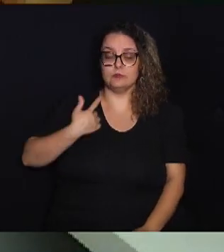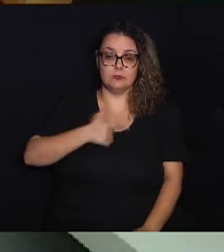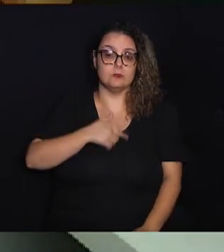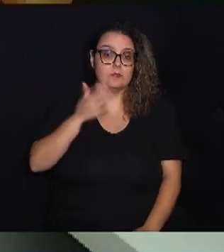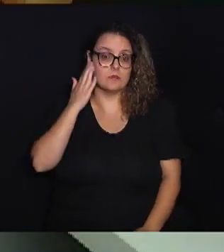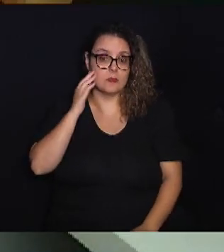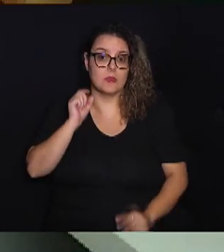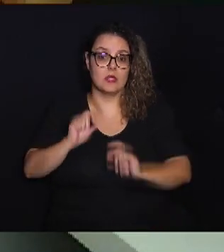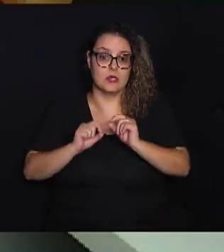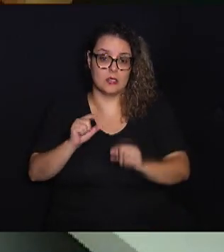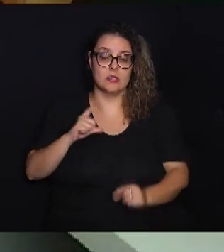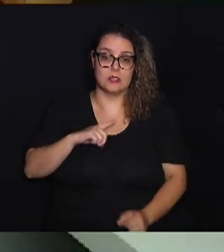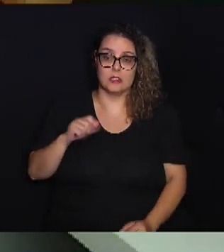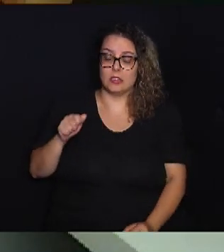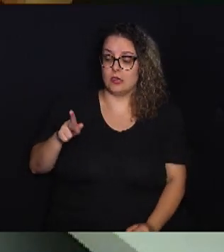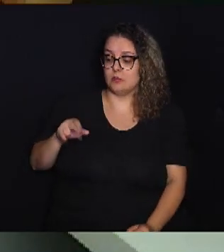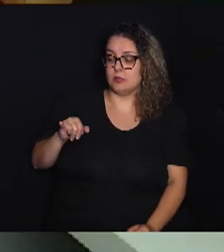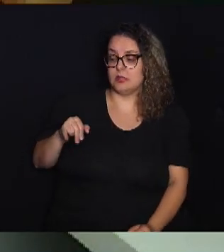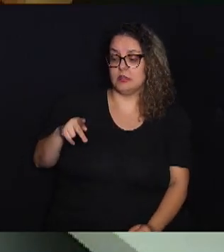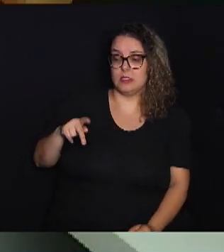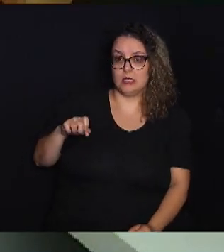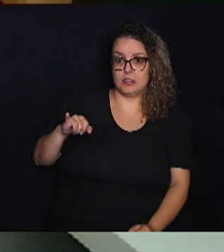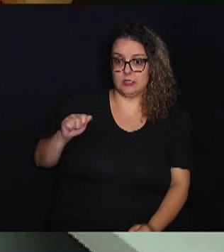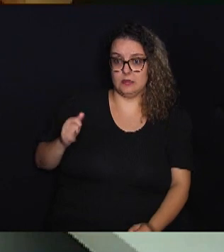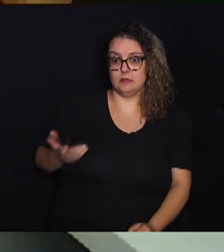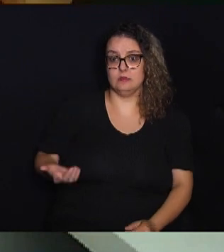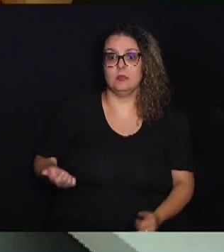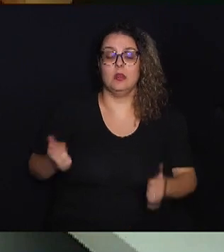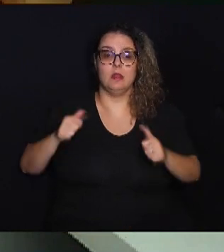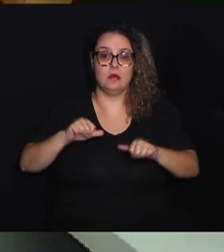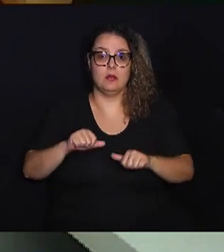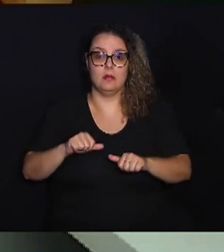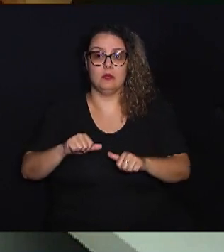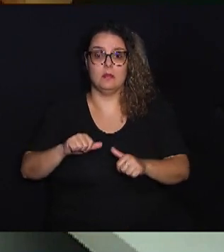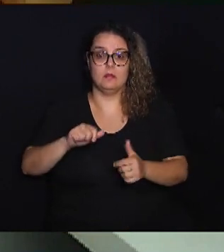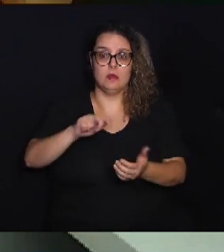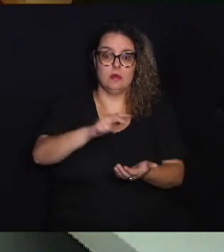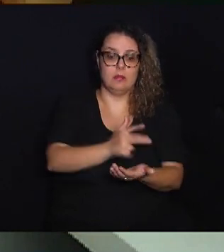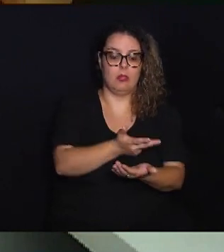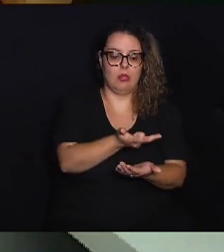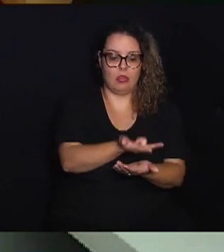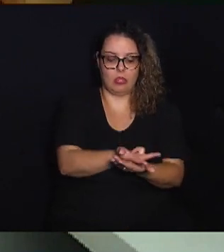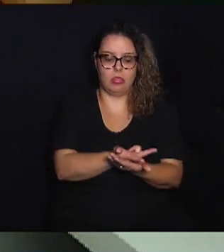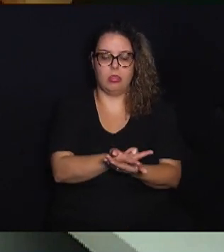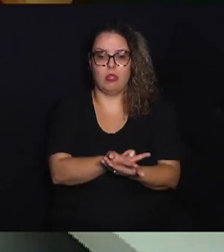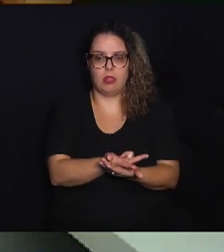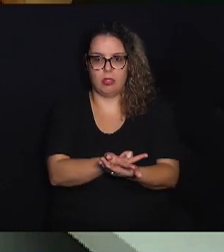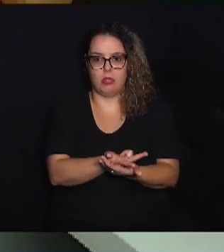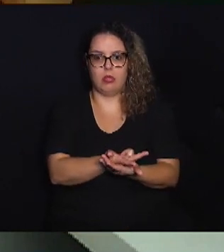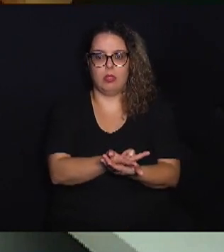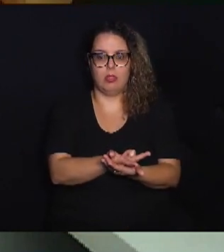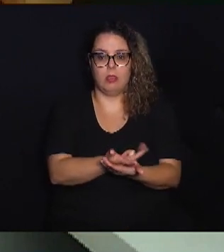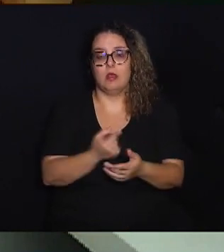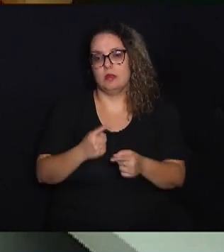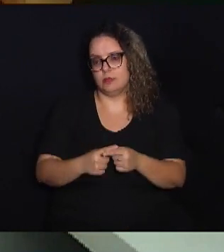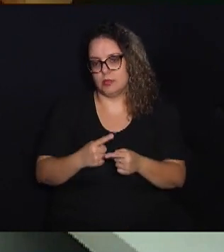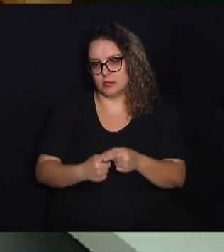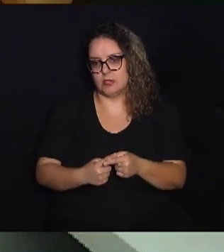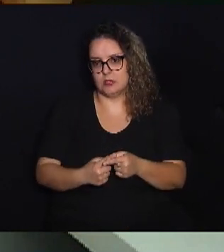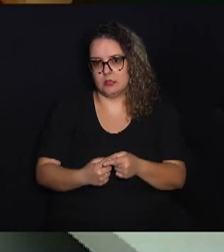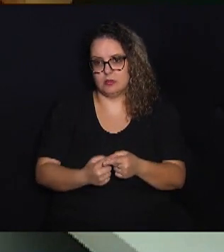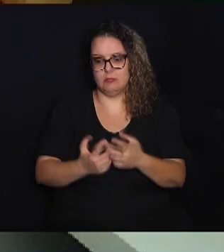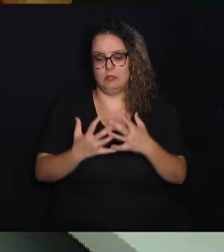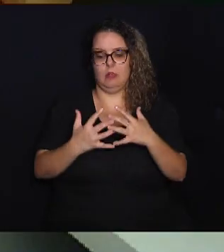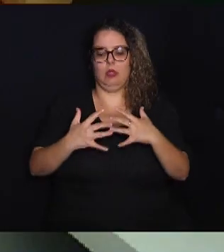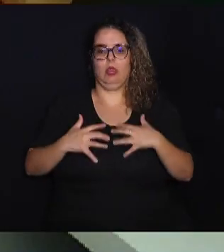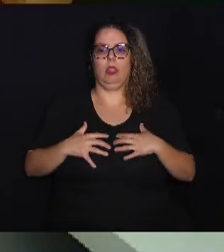tem apneia, a pior posição para se dormir é de barriga para cima, porque você, pela